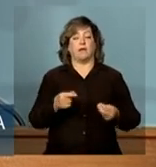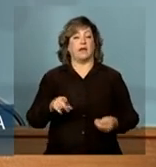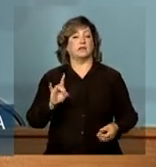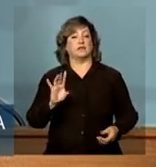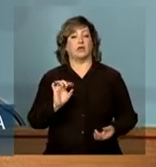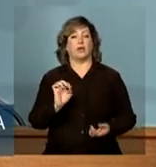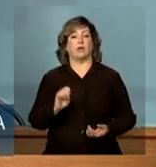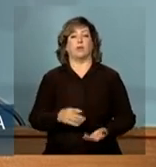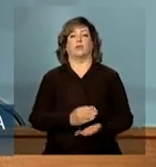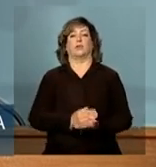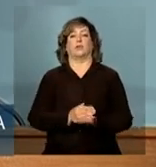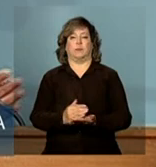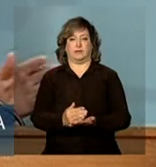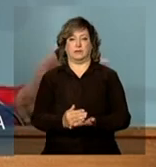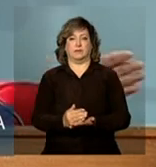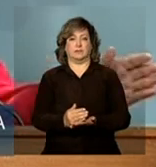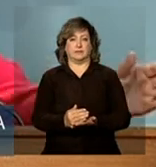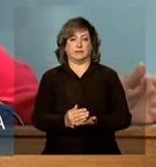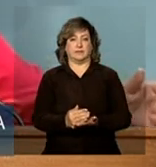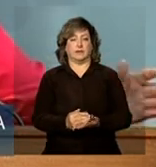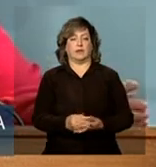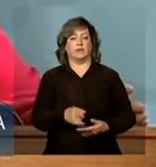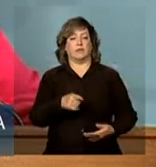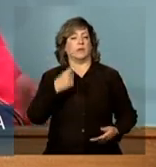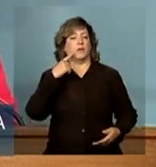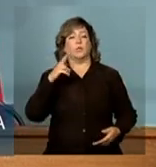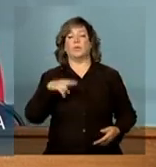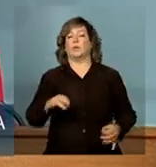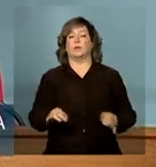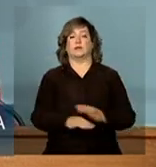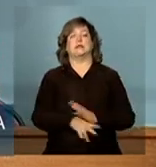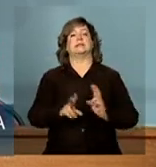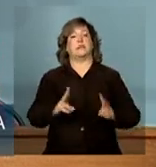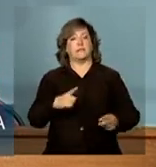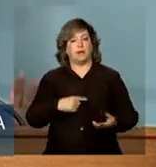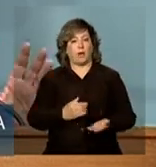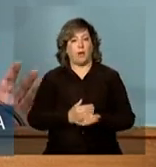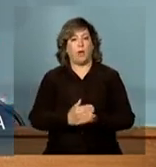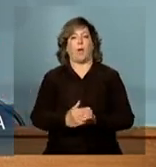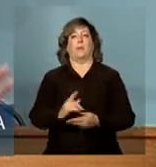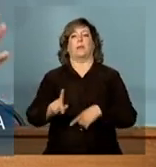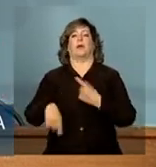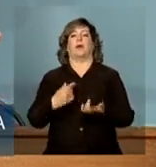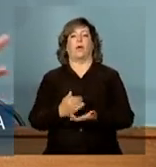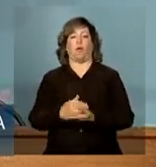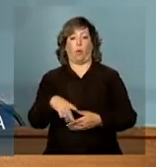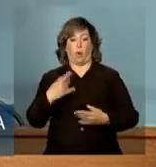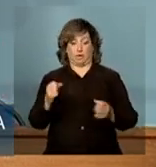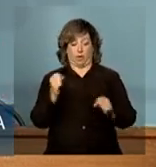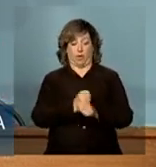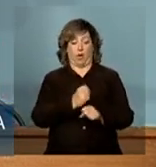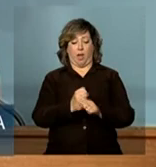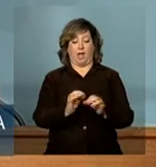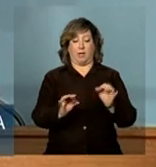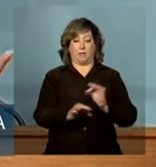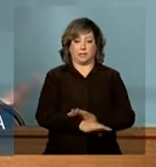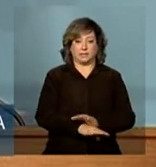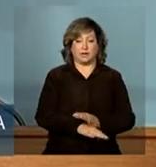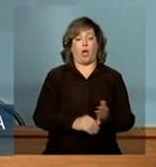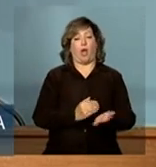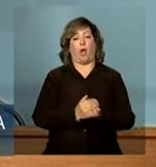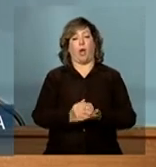início. O início, você nunca conclui, você inicia. Quando você entrega uma obra, você inicia